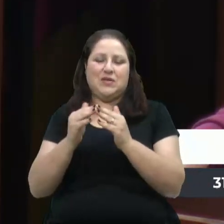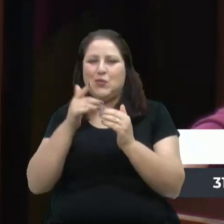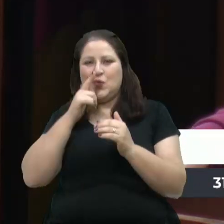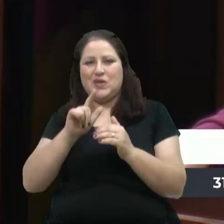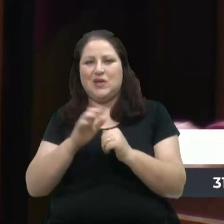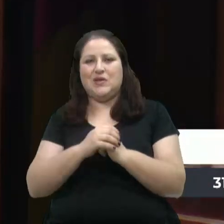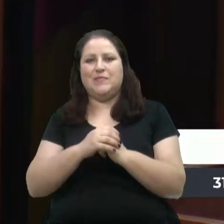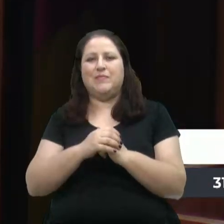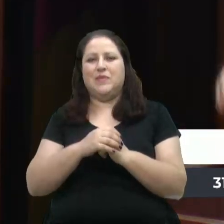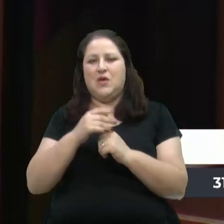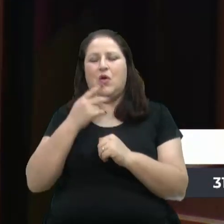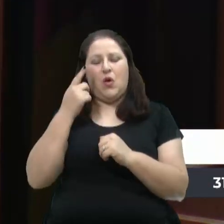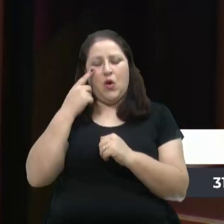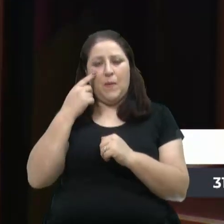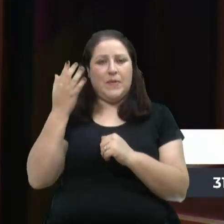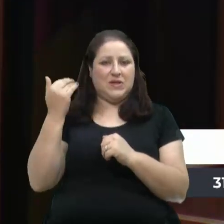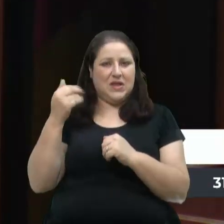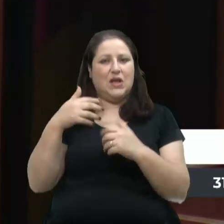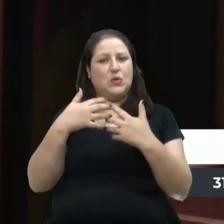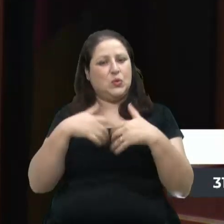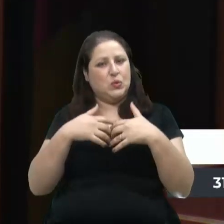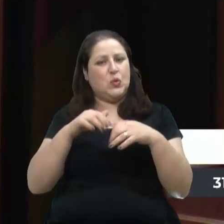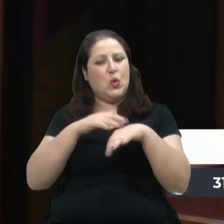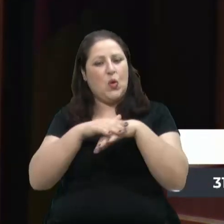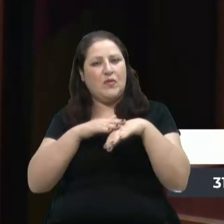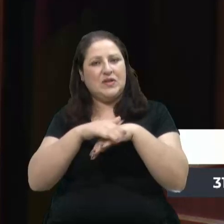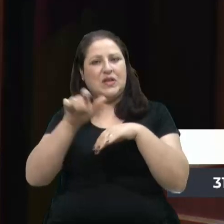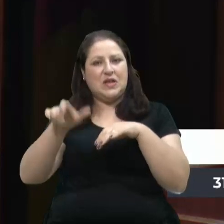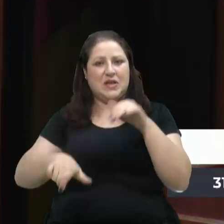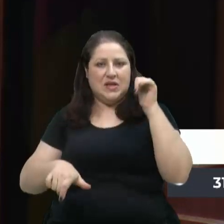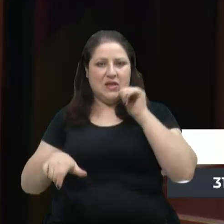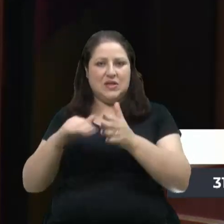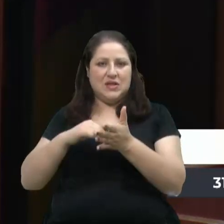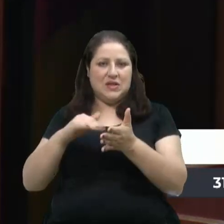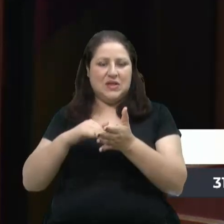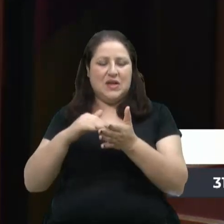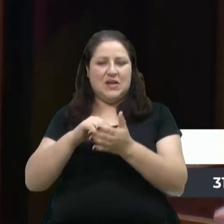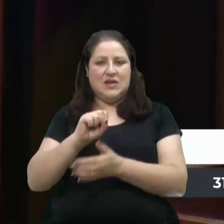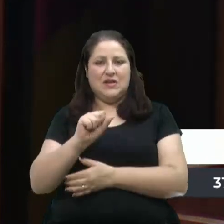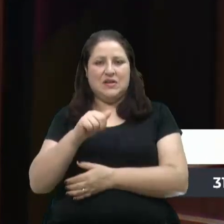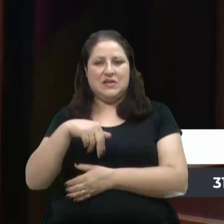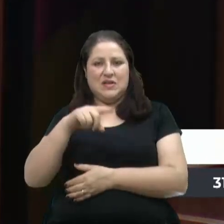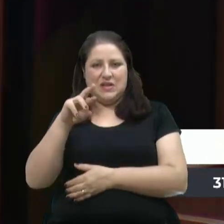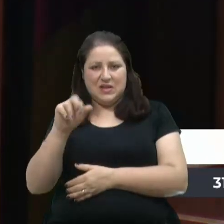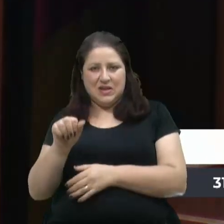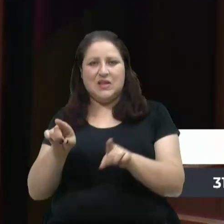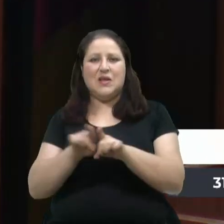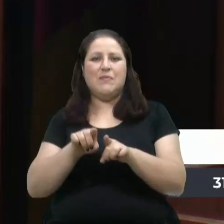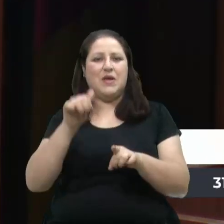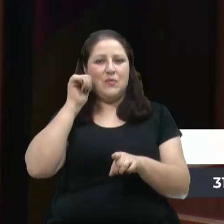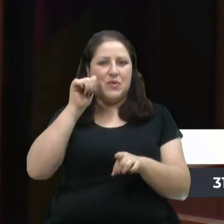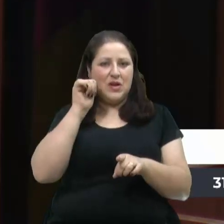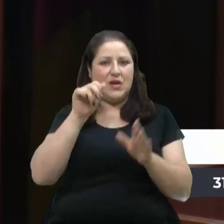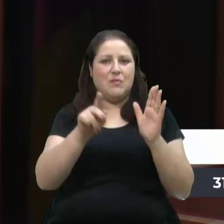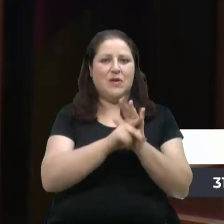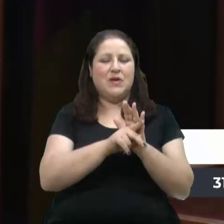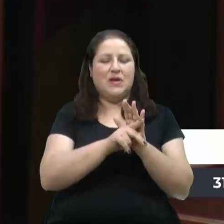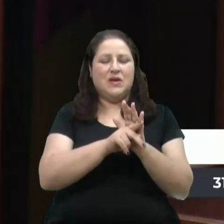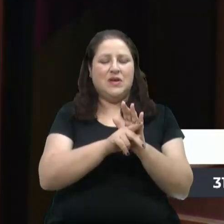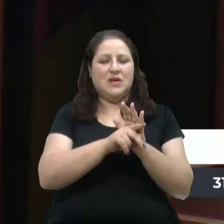eu conversava com a secretária Sandra já falei com a coordenadora Viviane Da CREA e que nós precisamos pensar juntos Vereador